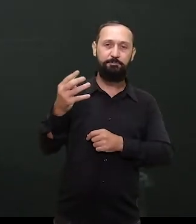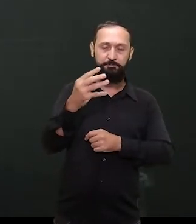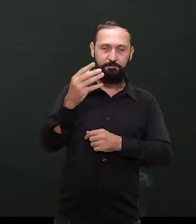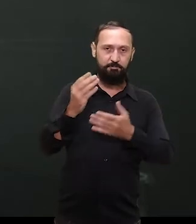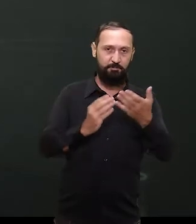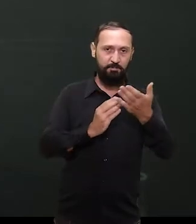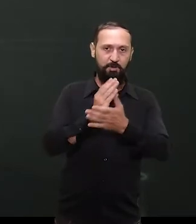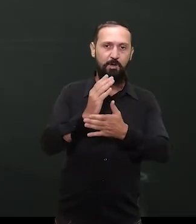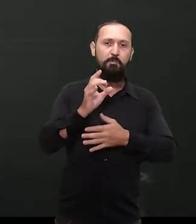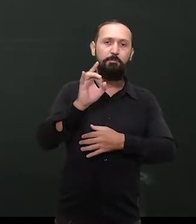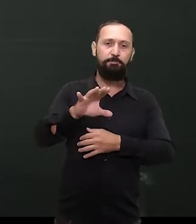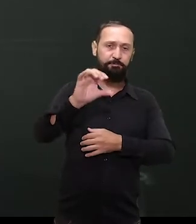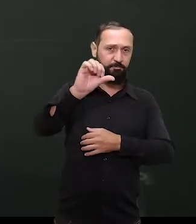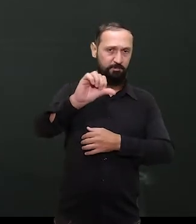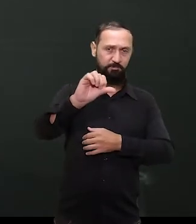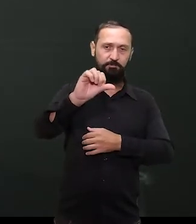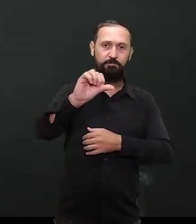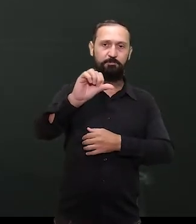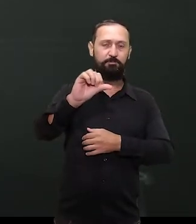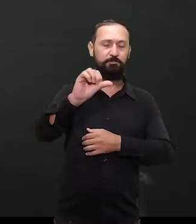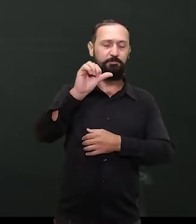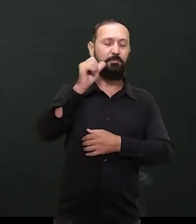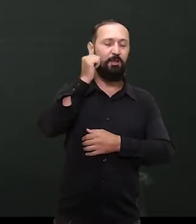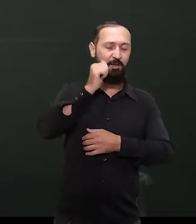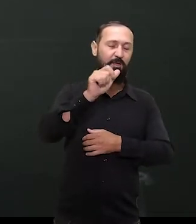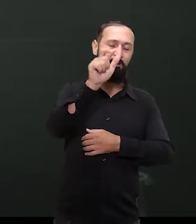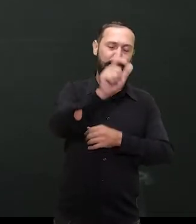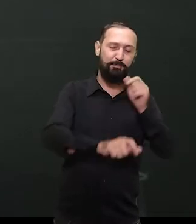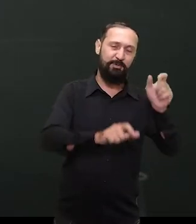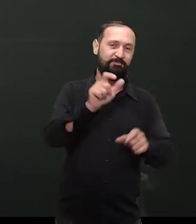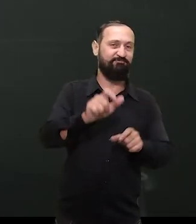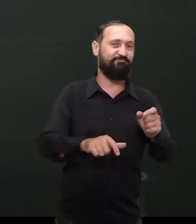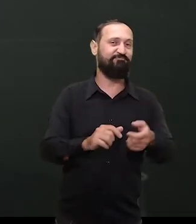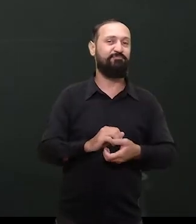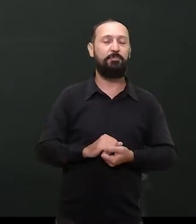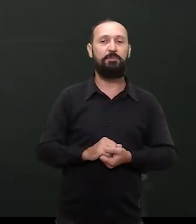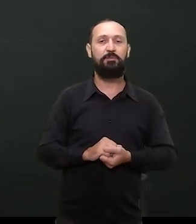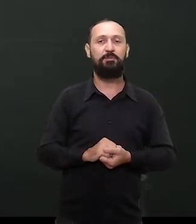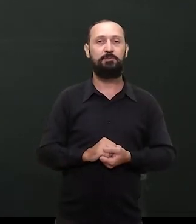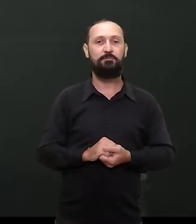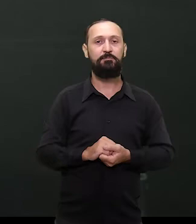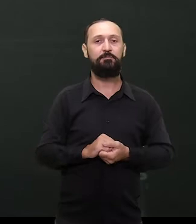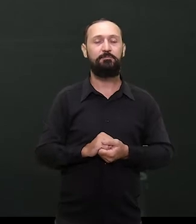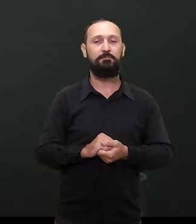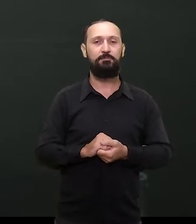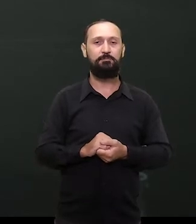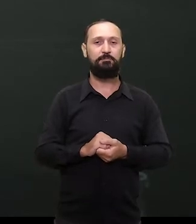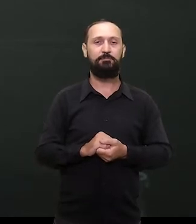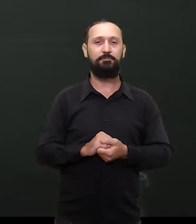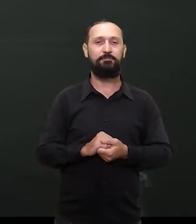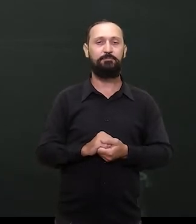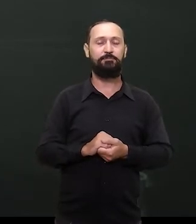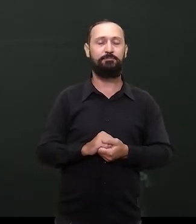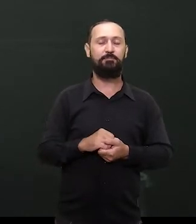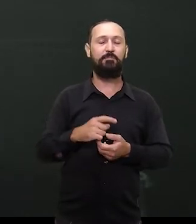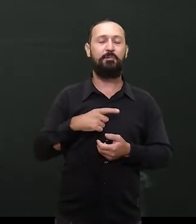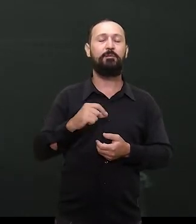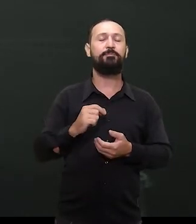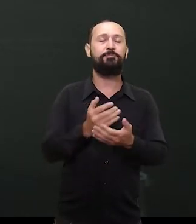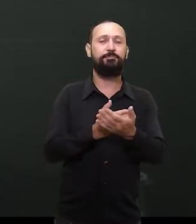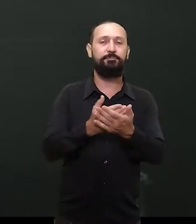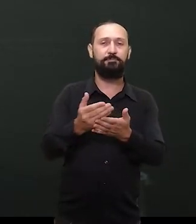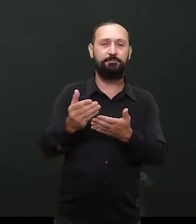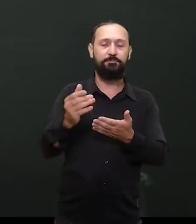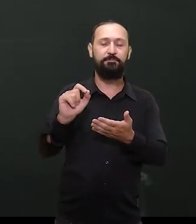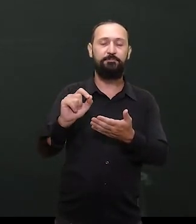44 aprovados 9 eram mulheres né E isso graças a e Tem cada vez mais mudado com o